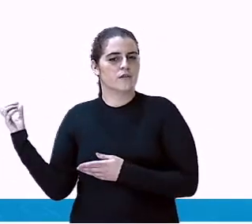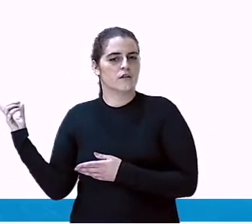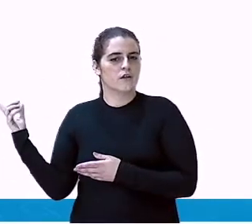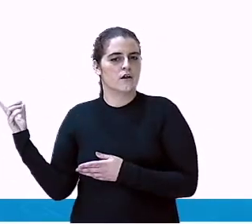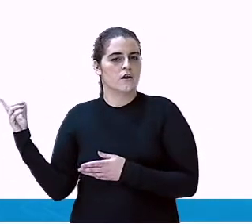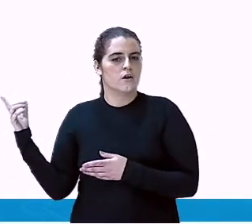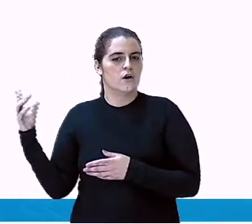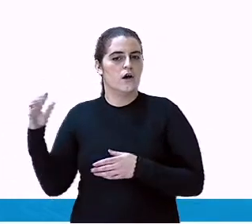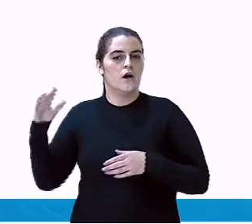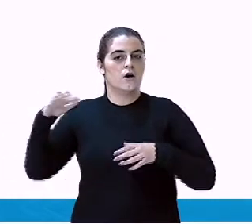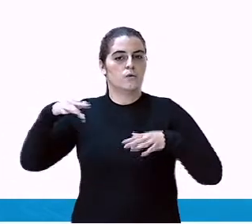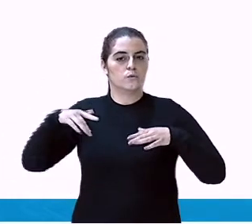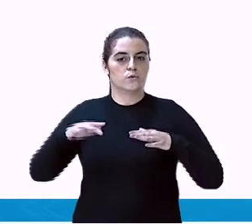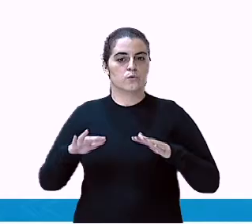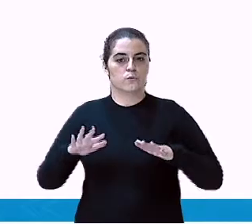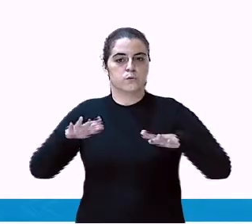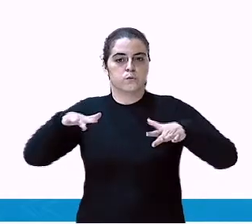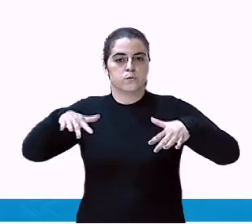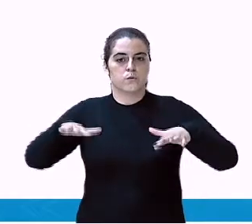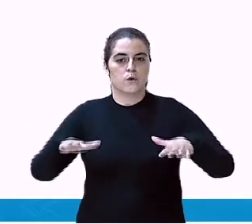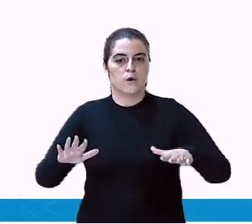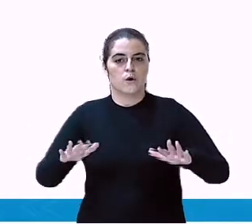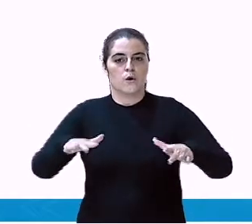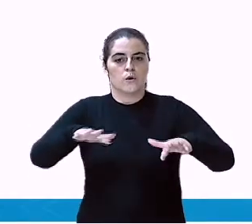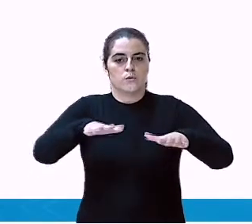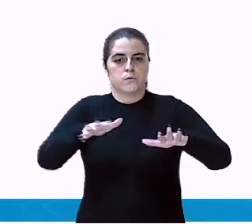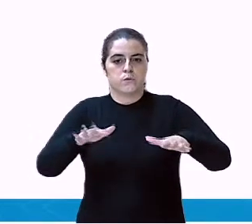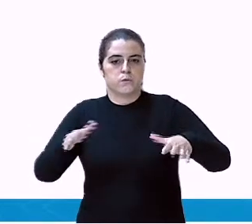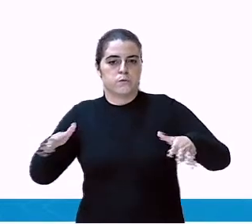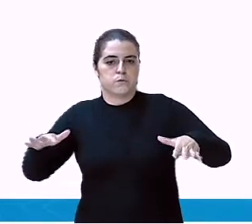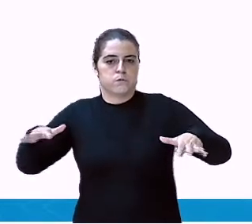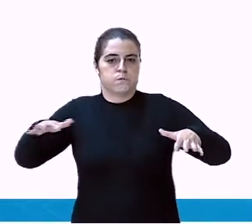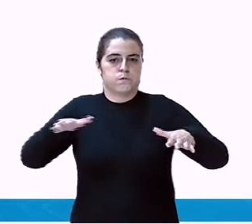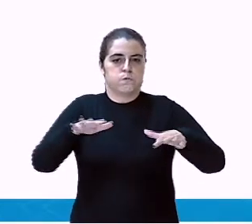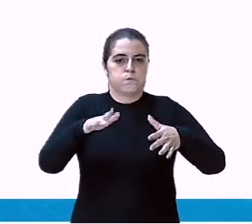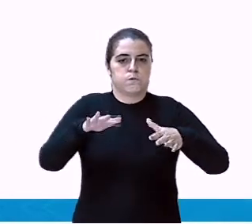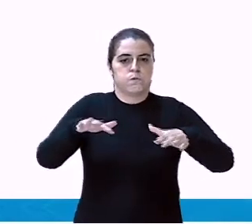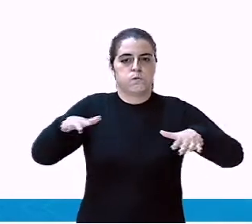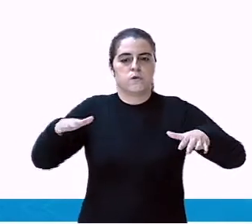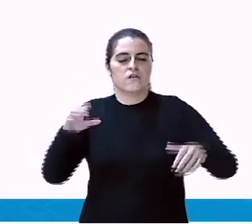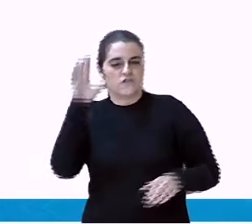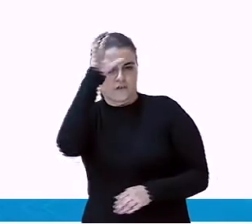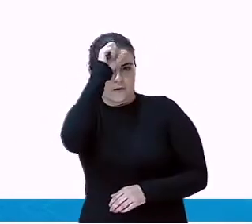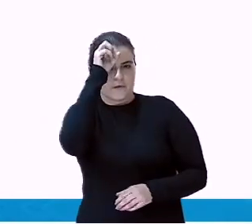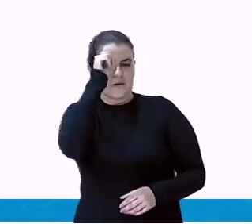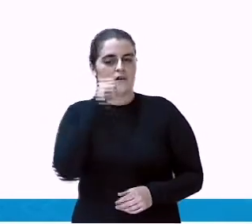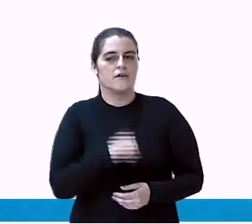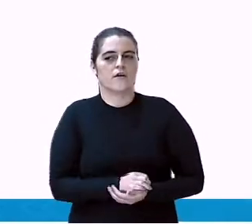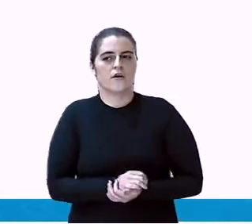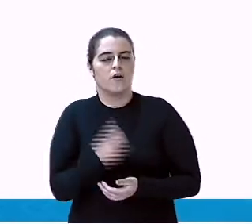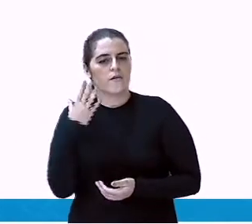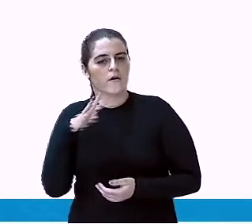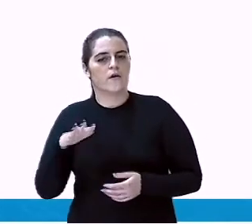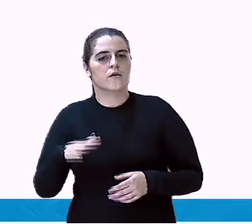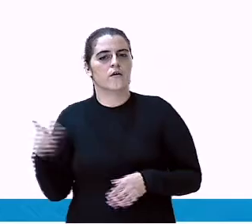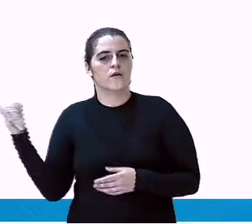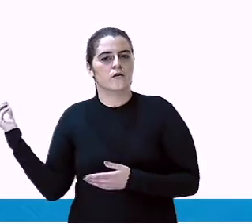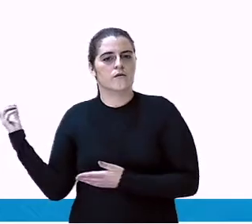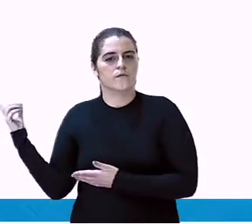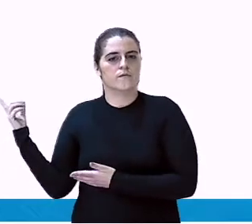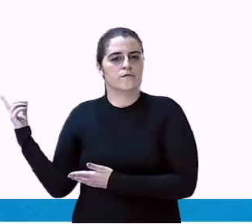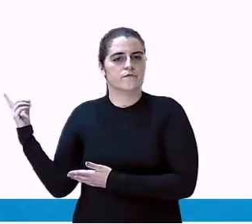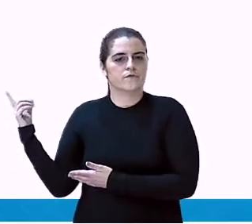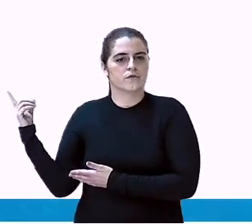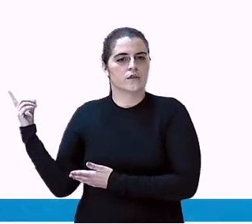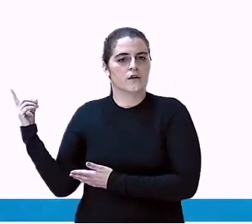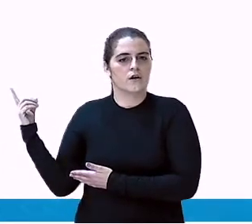gente tem as ondas sonoras que a gente também vai aprender nessa aula. Olha aqui para você ver, ó, as ondas sonoras,